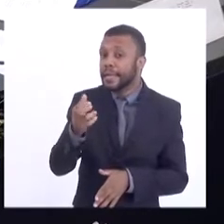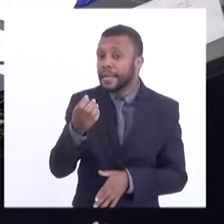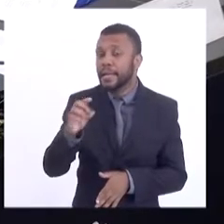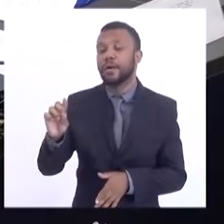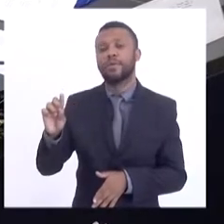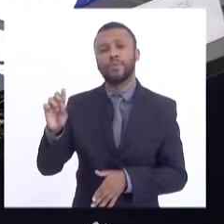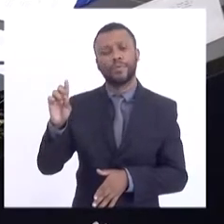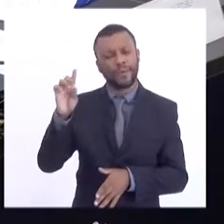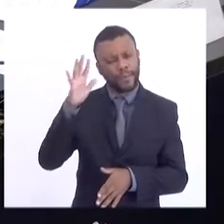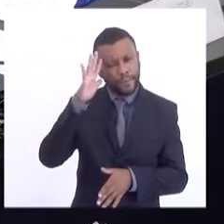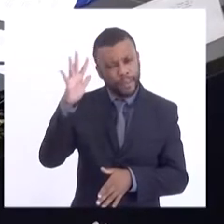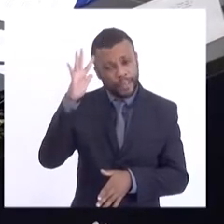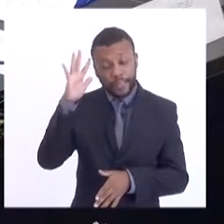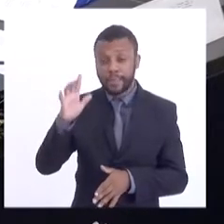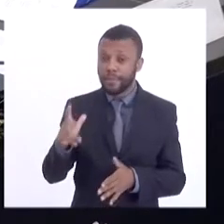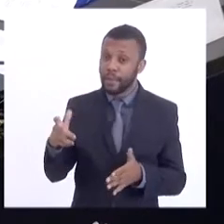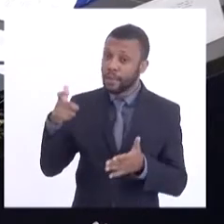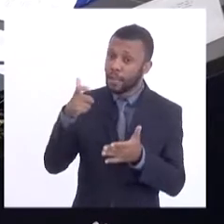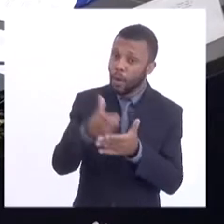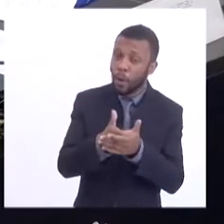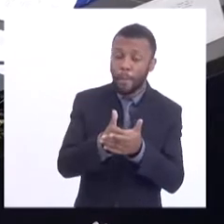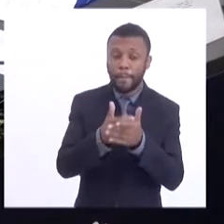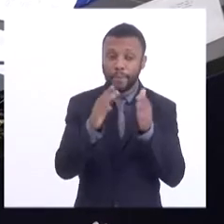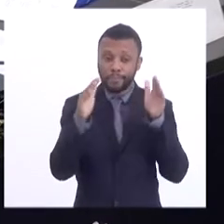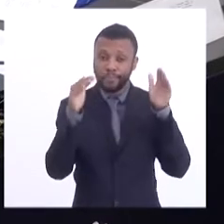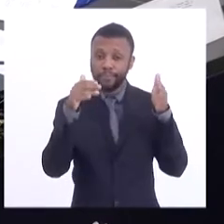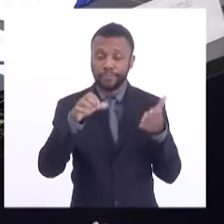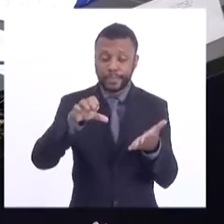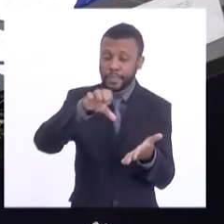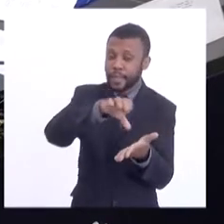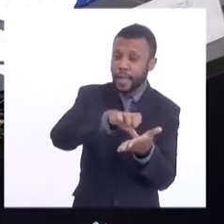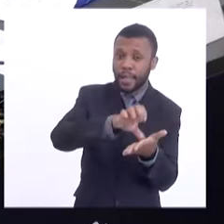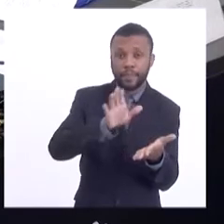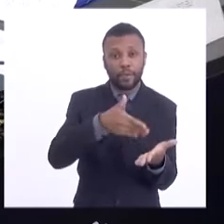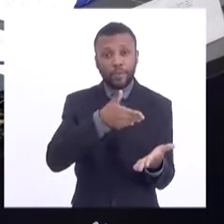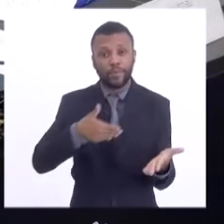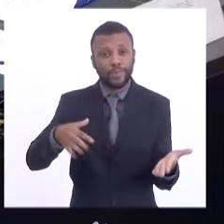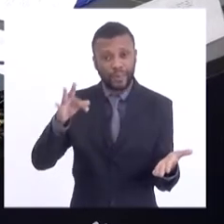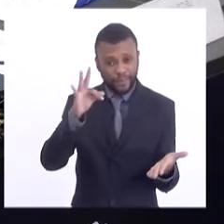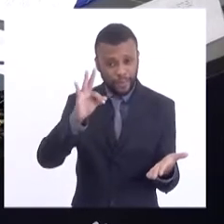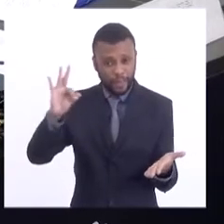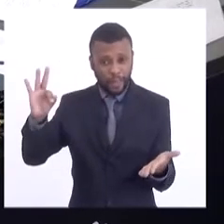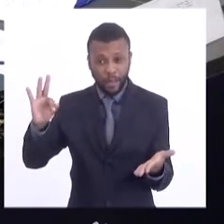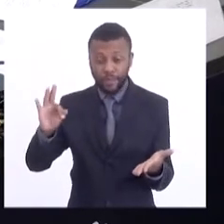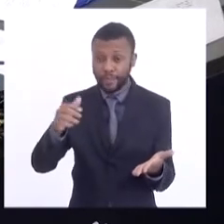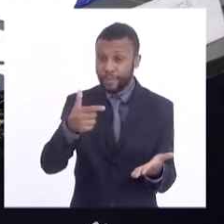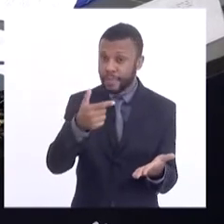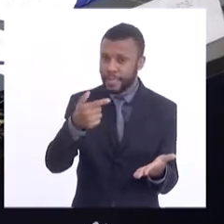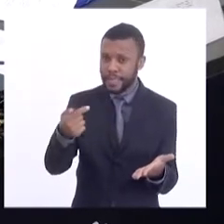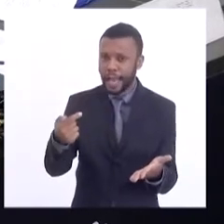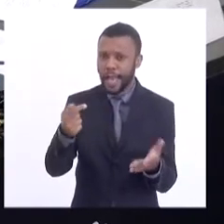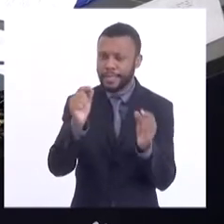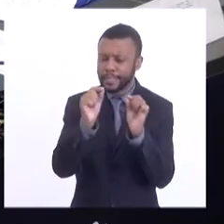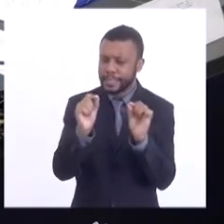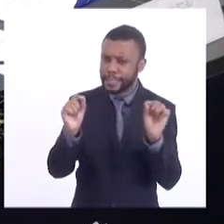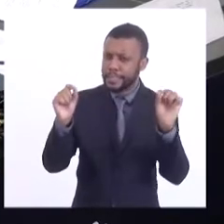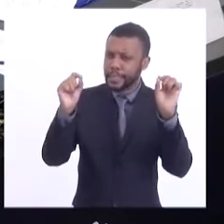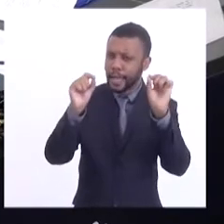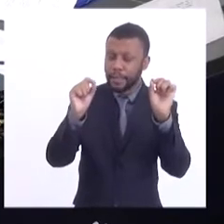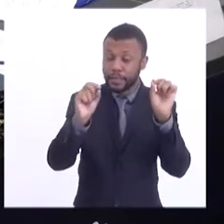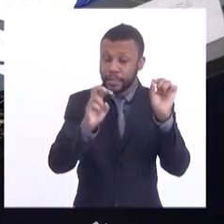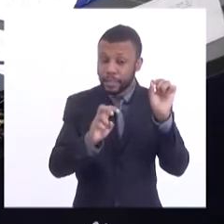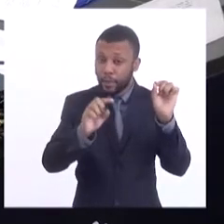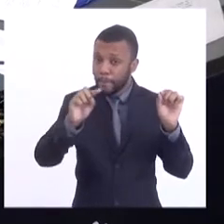tivesse sua compra centralizada pela união com os 27 estados a cinco mil municípios o que se joga de